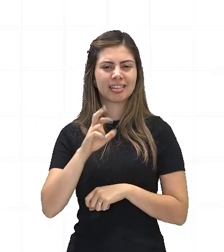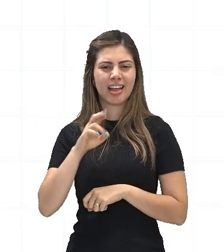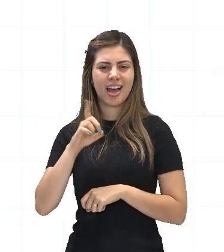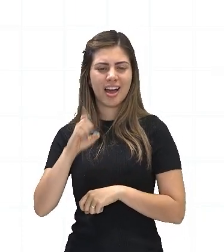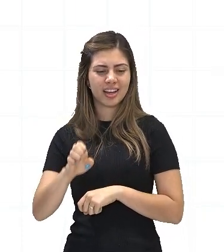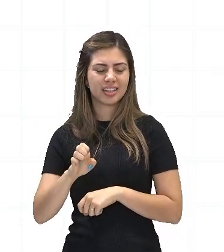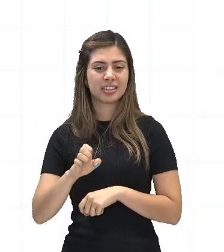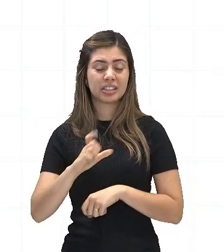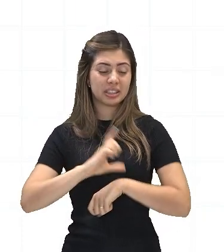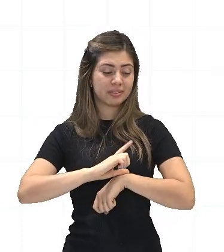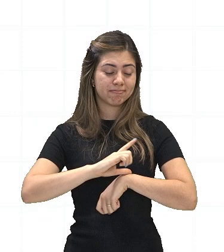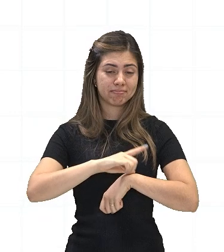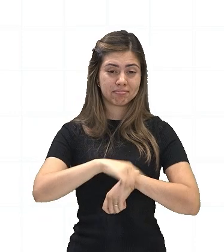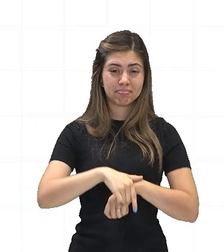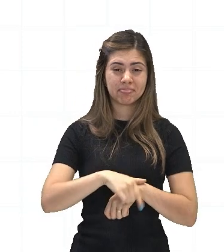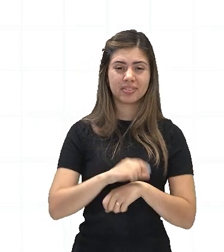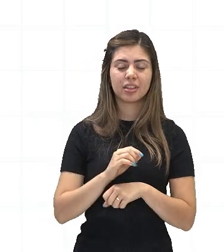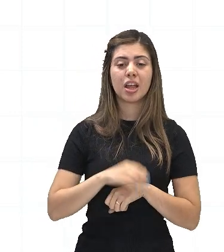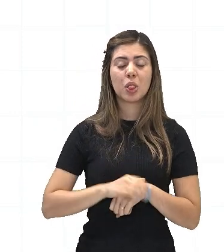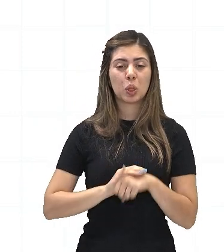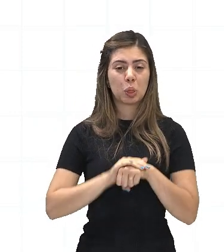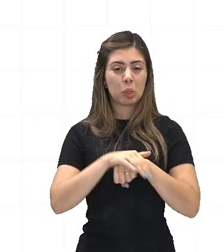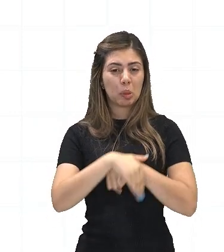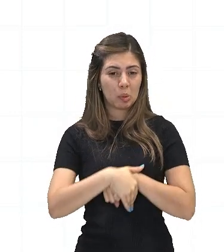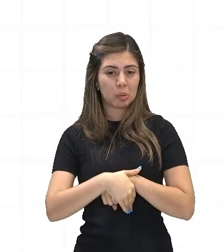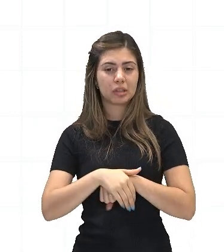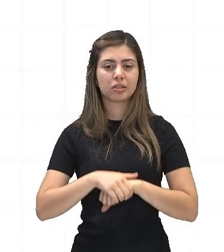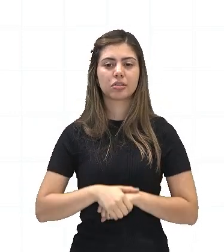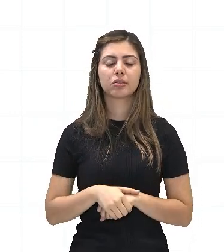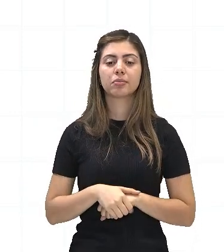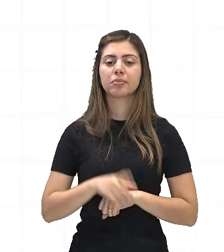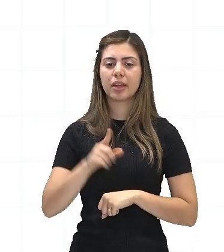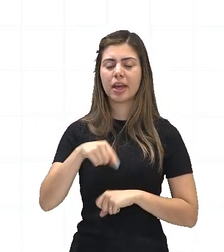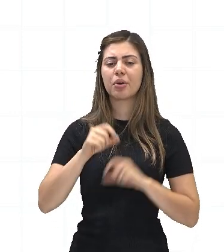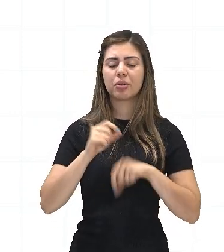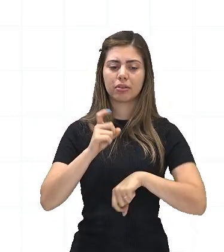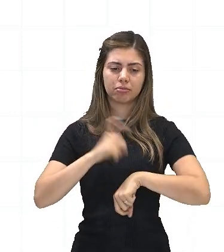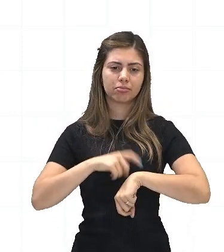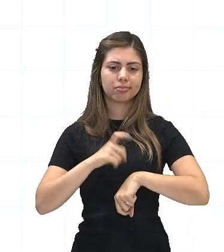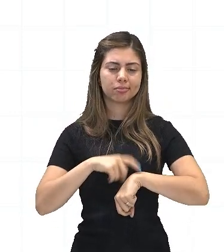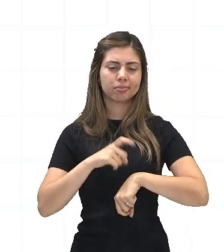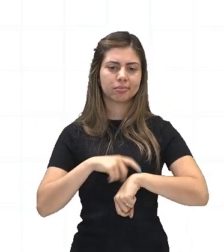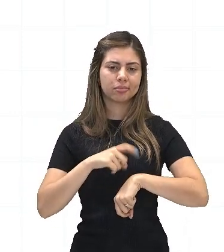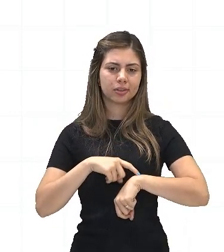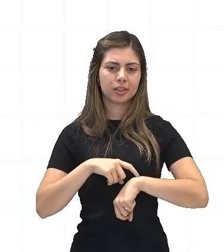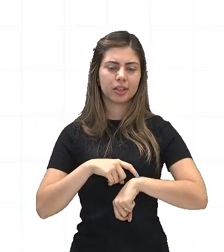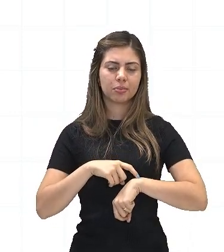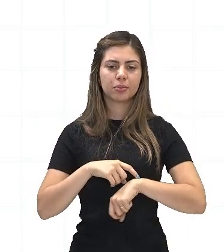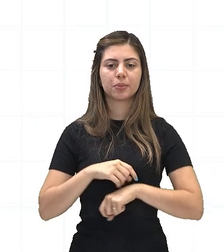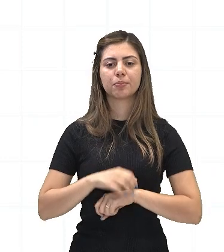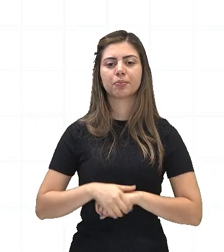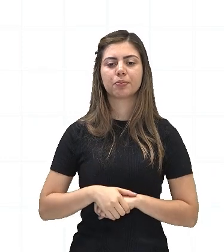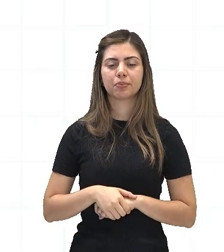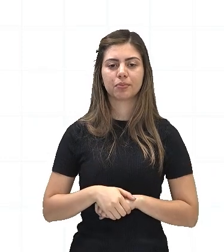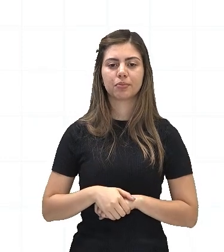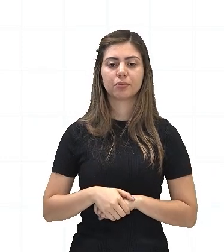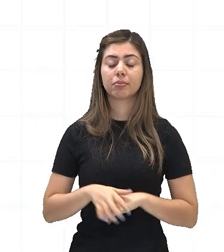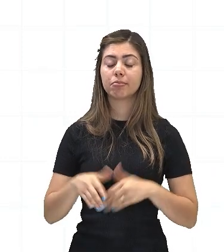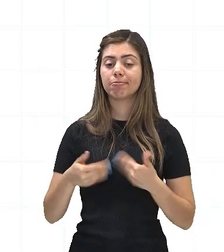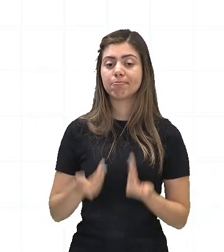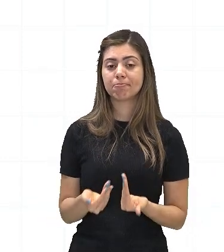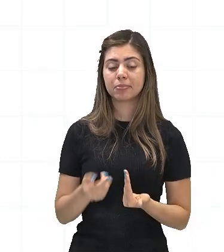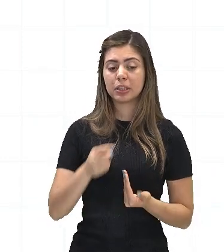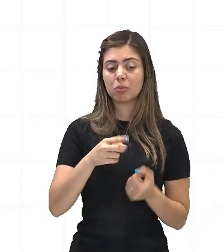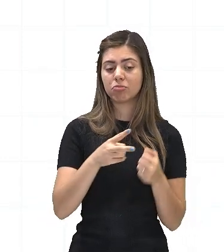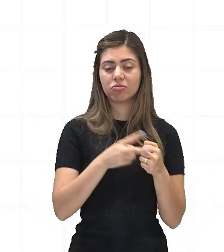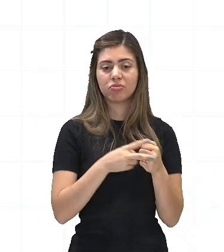ser indicando situação de tempo também, aí é o tempo cronológico, não é o tempo climático. Neste caso aí o